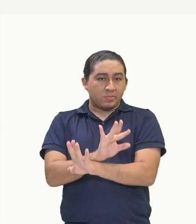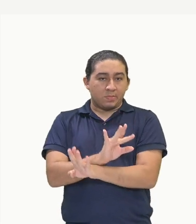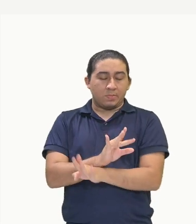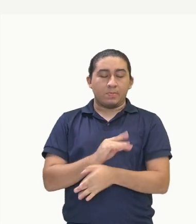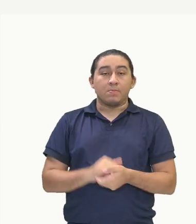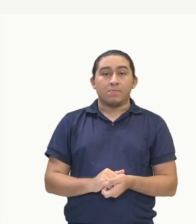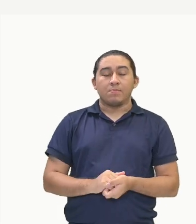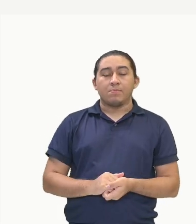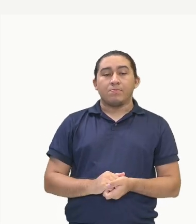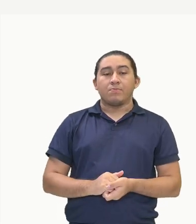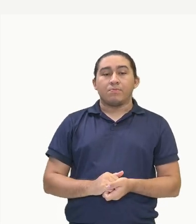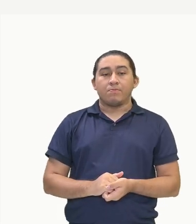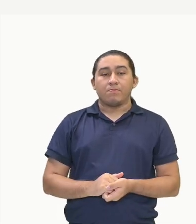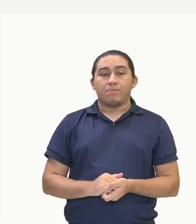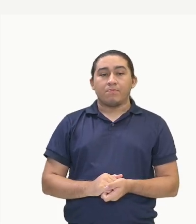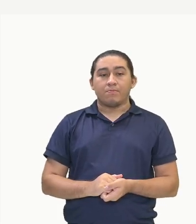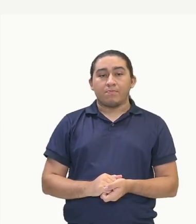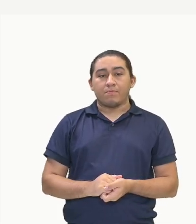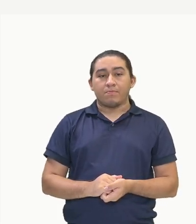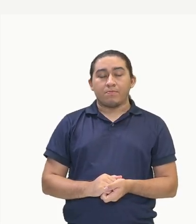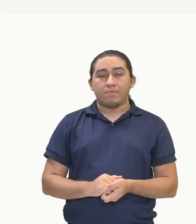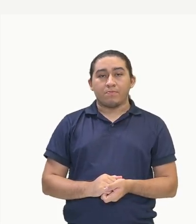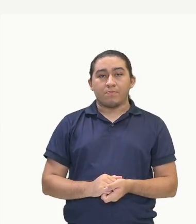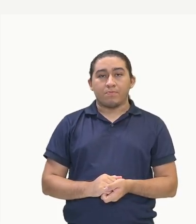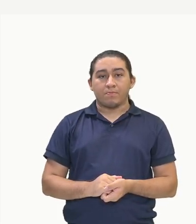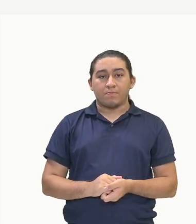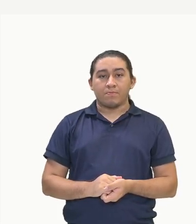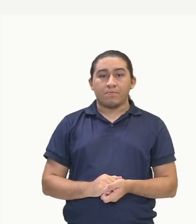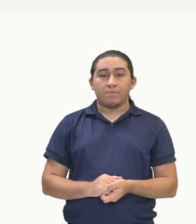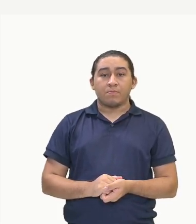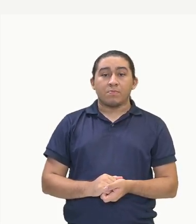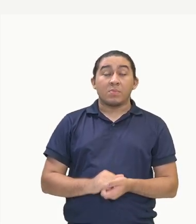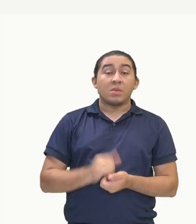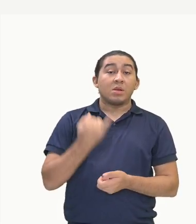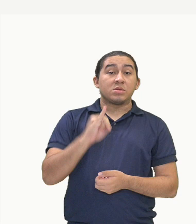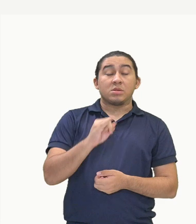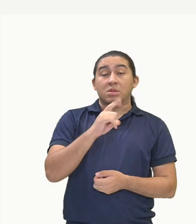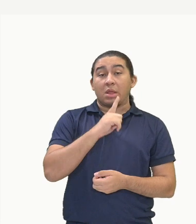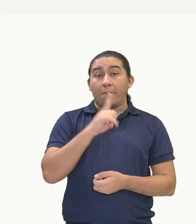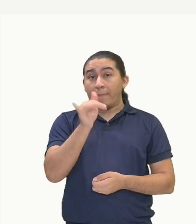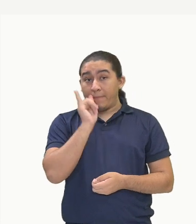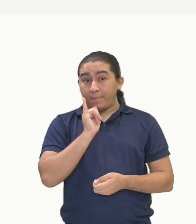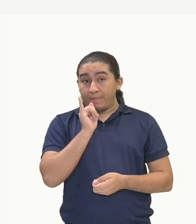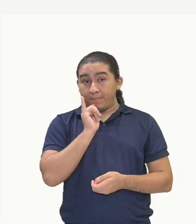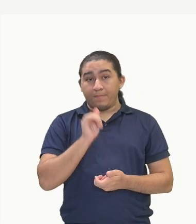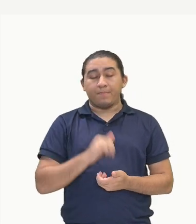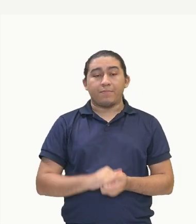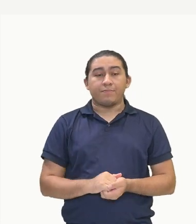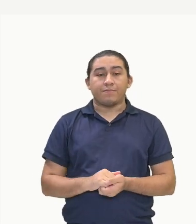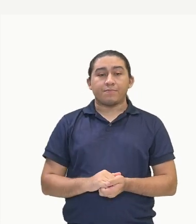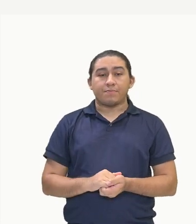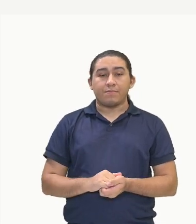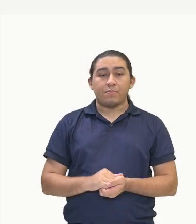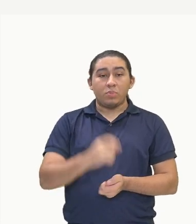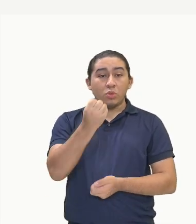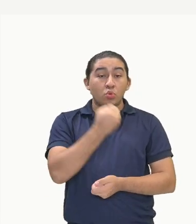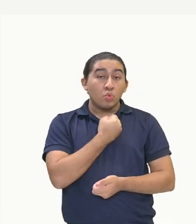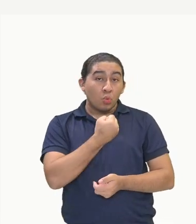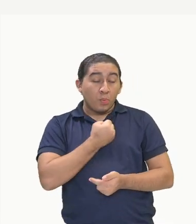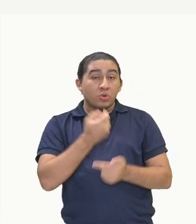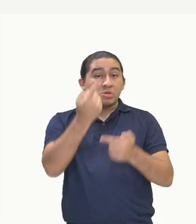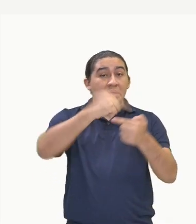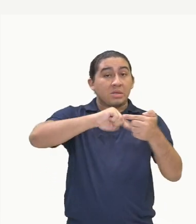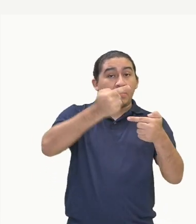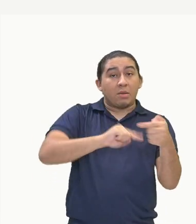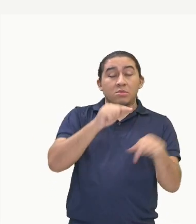para uma fração, tá? Irredutível. Se estiver pedindo, por exemplo, transforme esse número decimal em fração